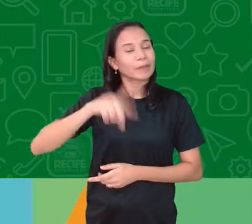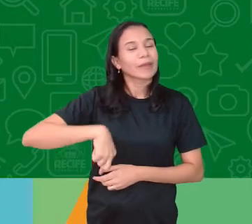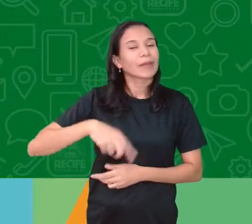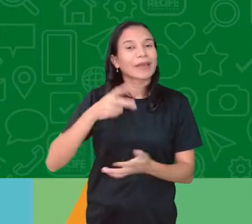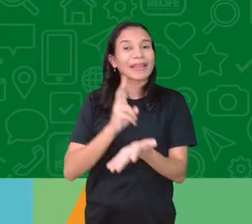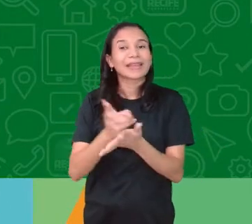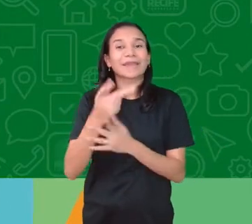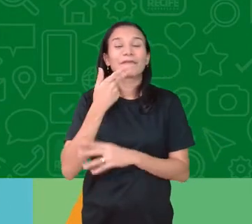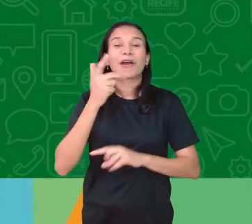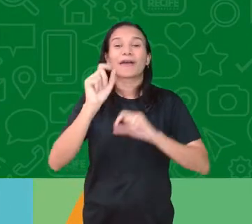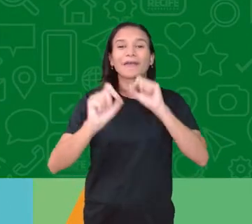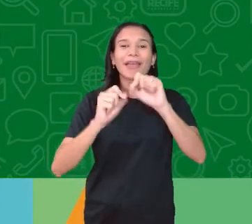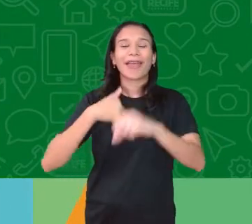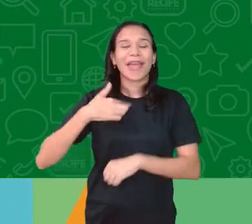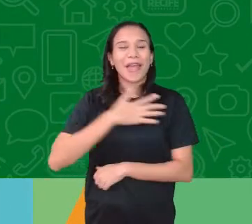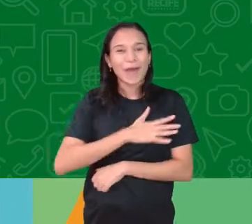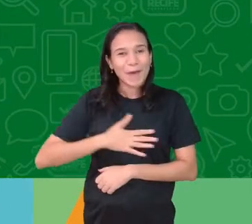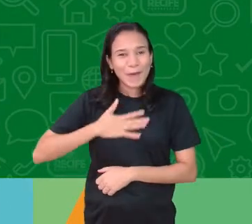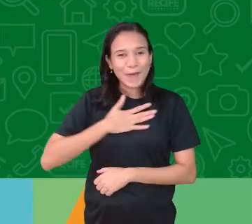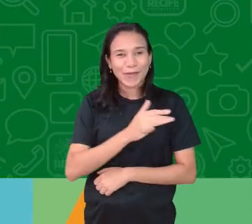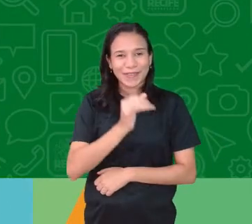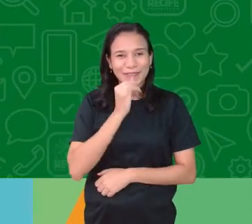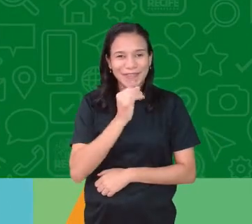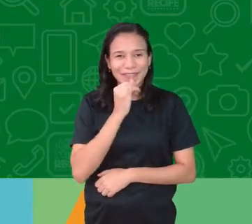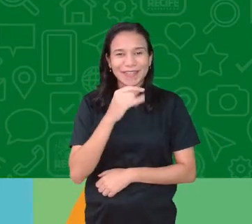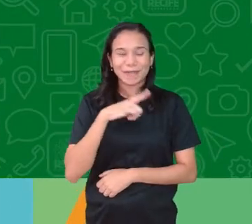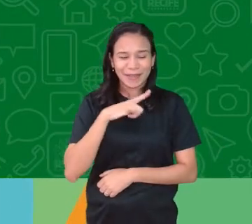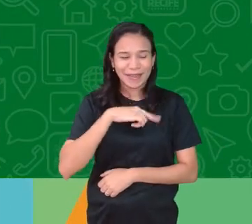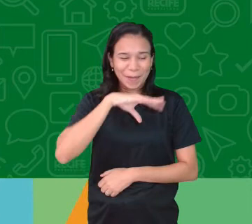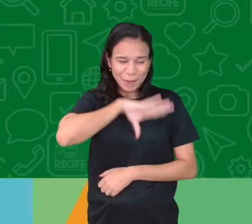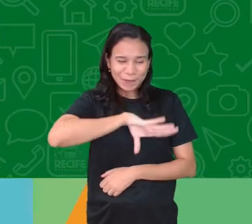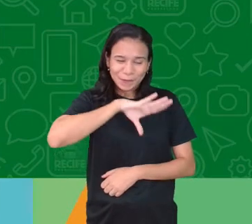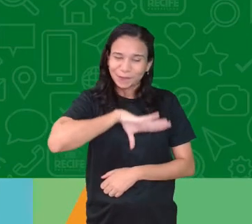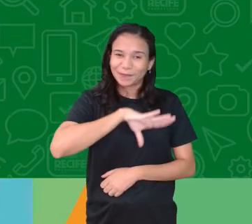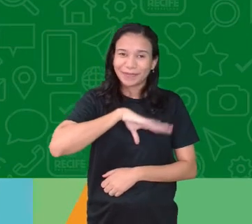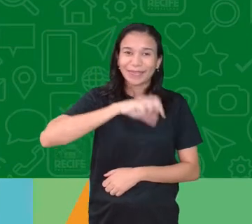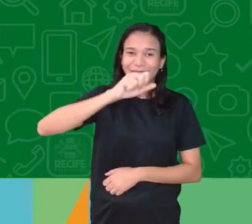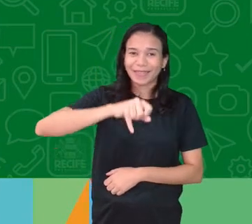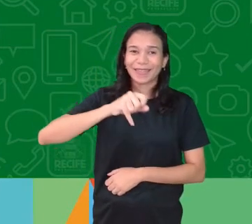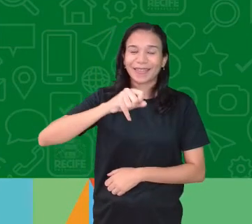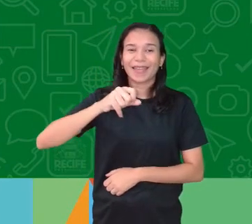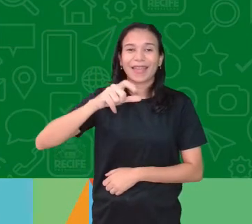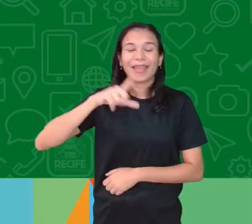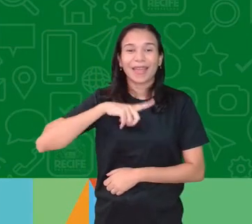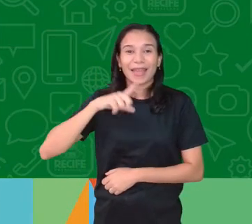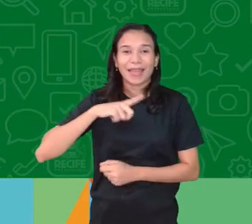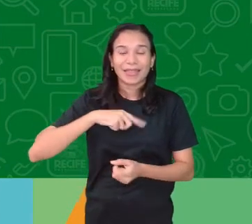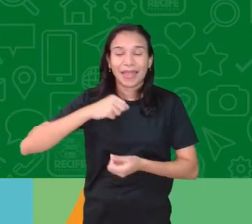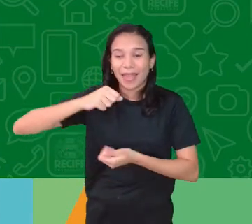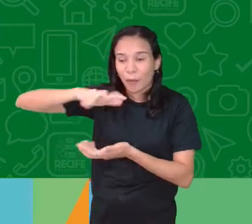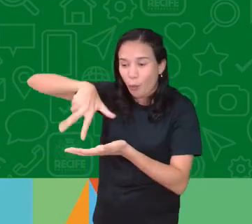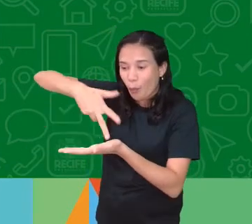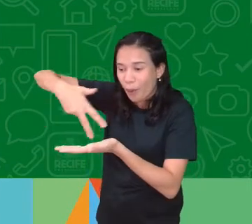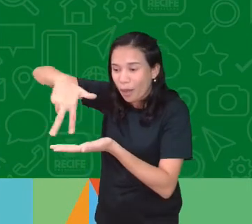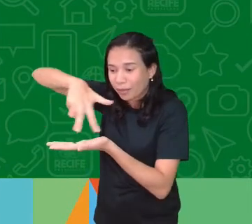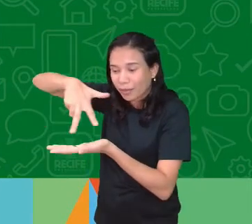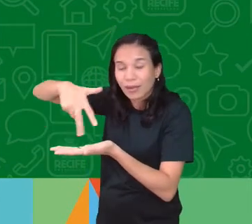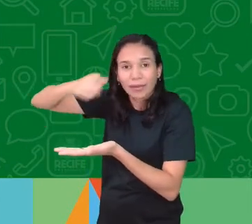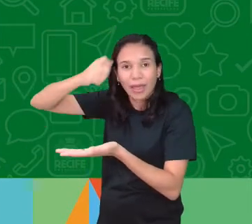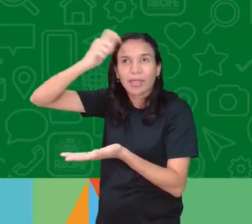digo que eu gosto de usar um exemplo que é inclusive da língua portuguesa, que eu gosto de dizer que uma criação coreográfica é como se a